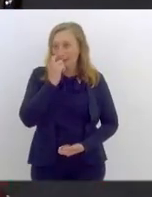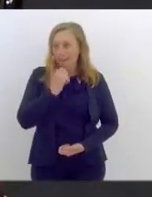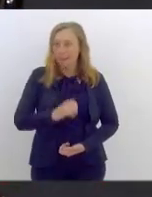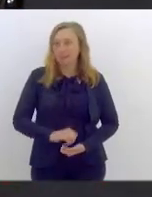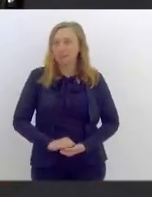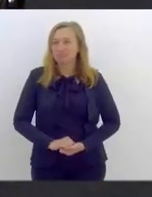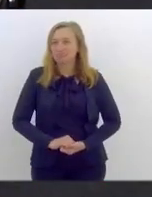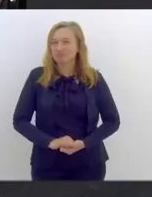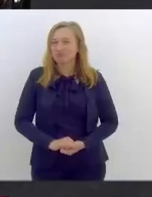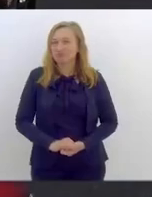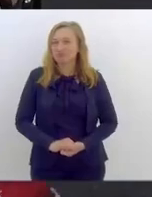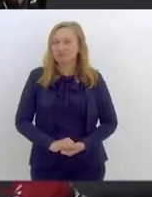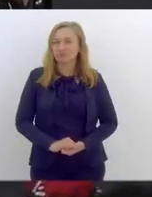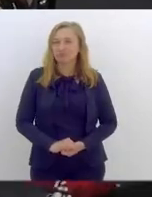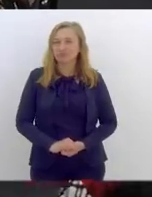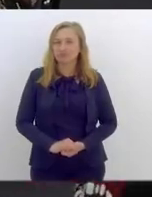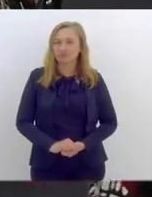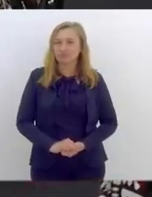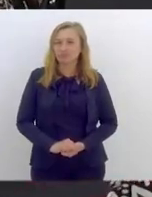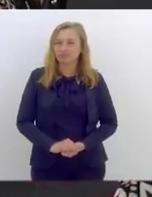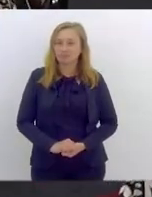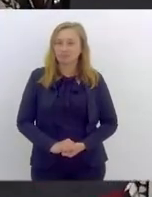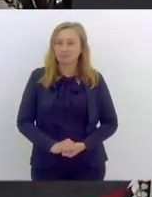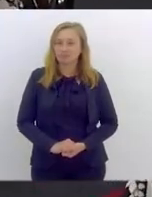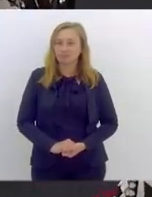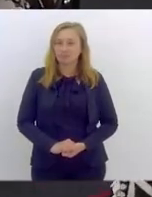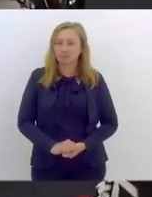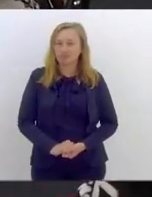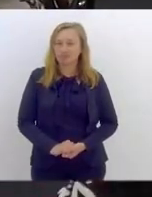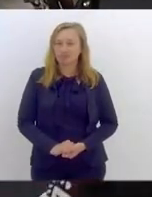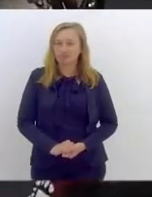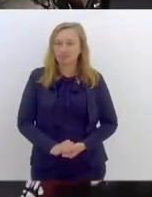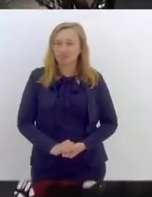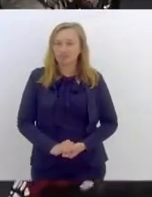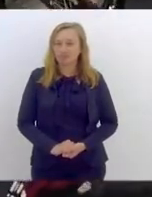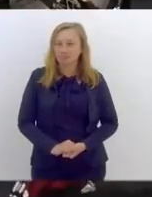Na gargalhada do Gansá.